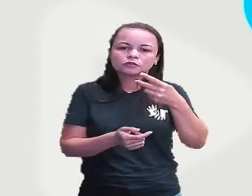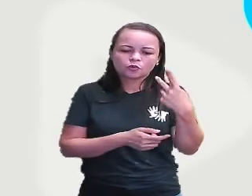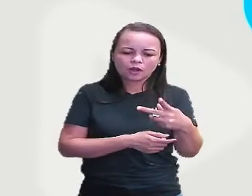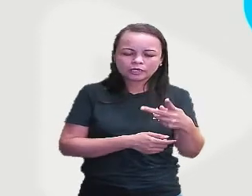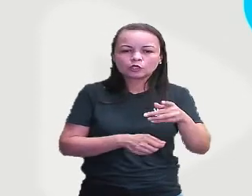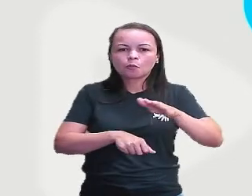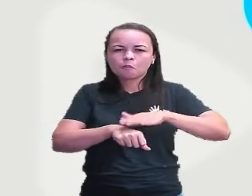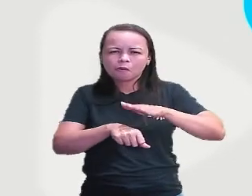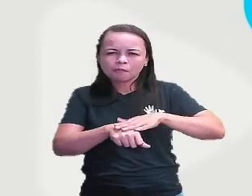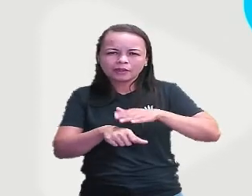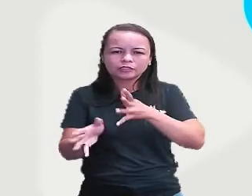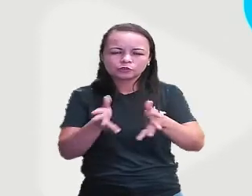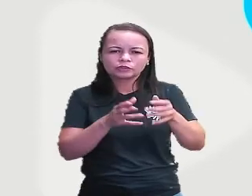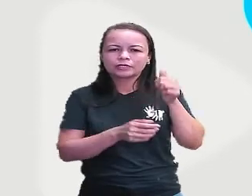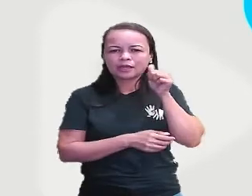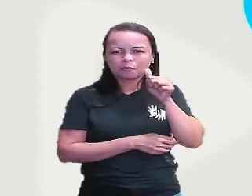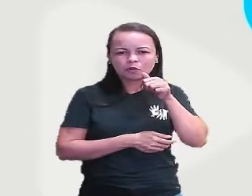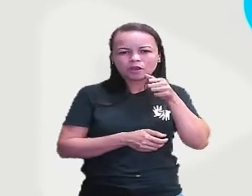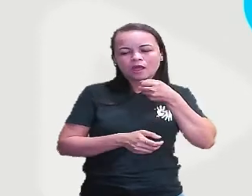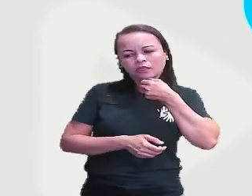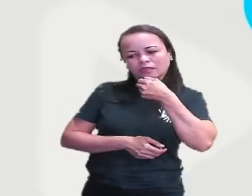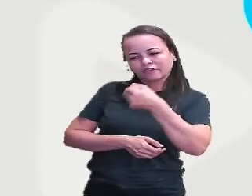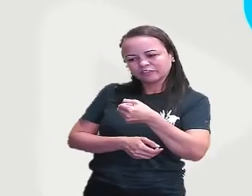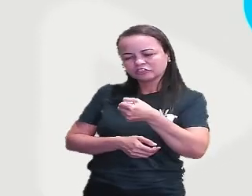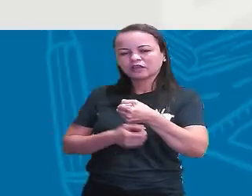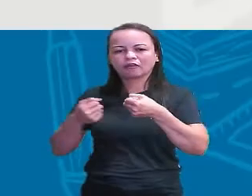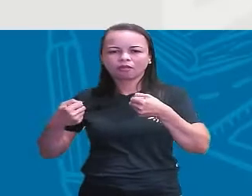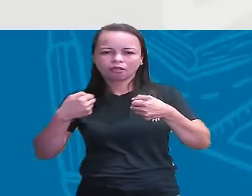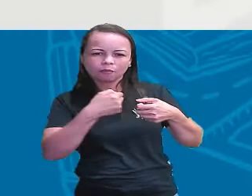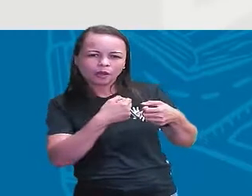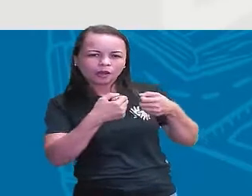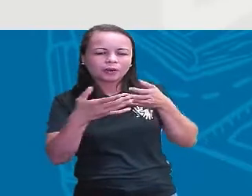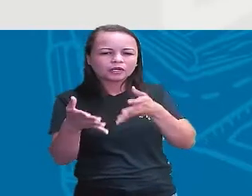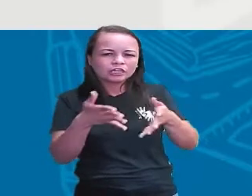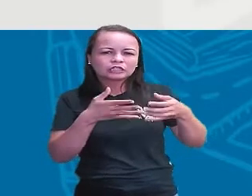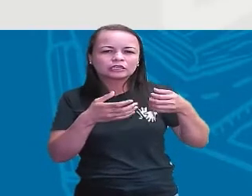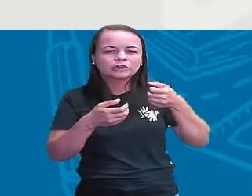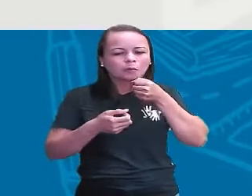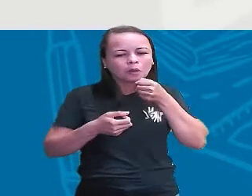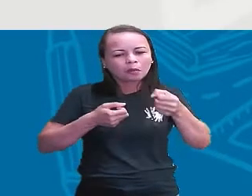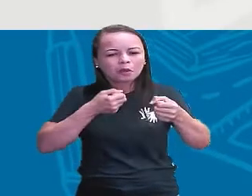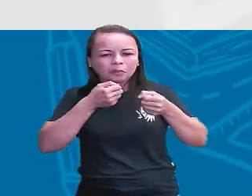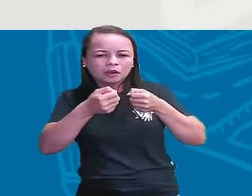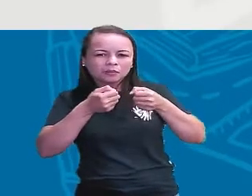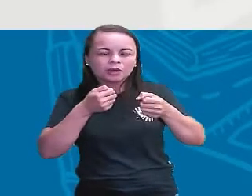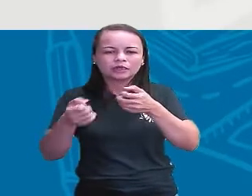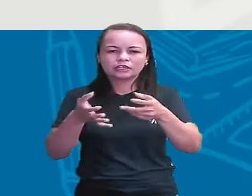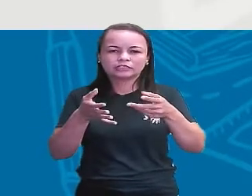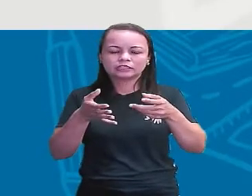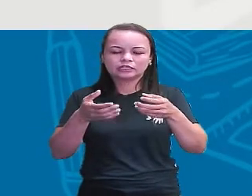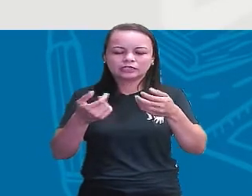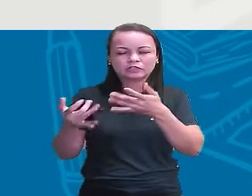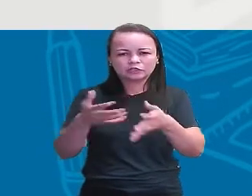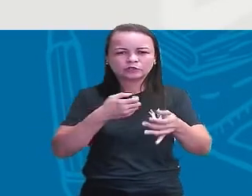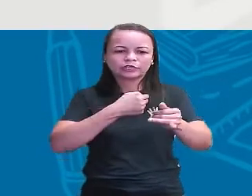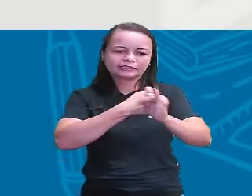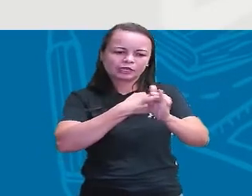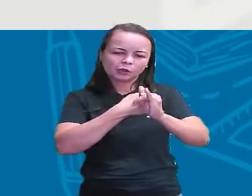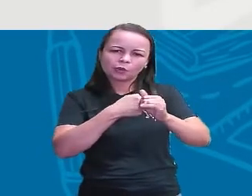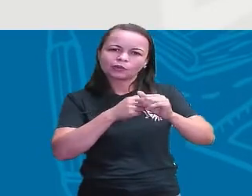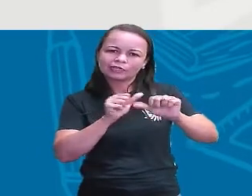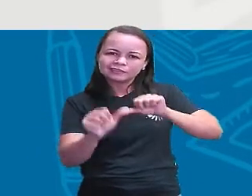entrevistado e a moça estava entrevistando e ali o que aconteceu naquela conversa se transformou nessa crônica. E foi muito engraçada,